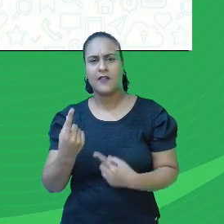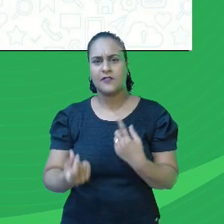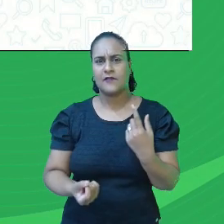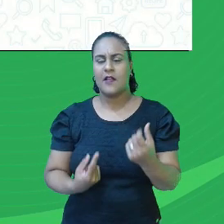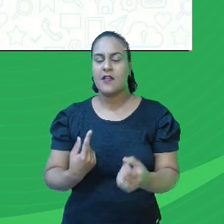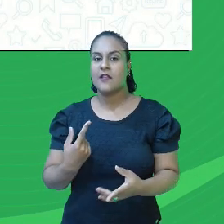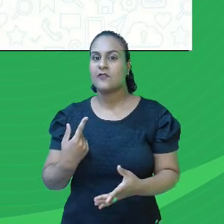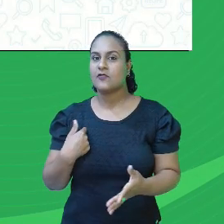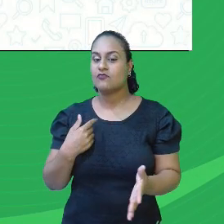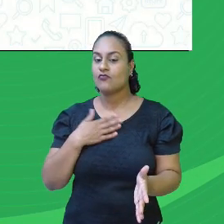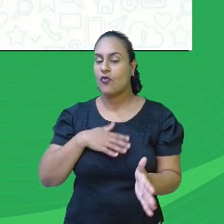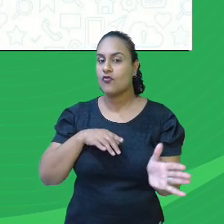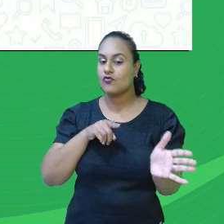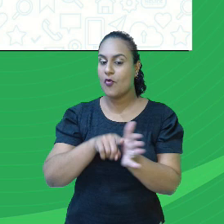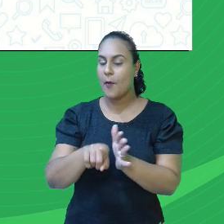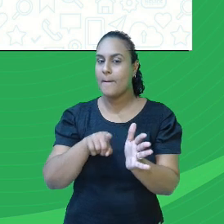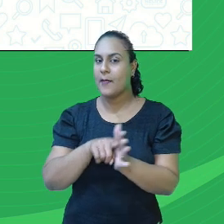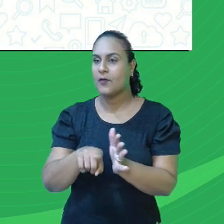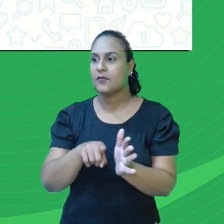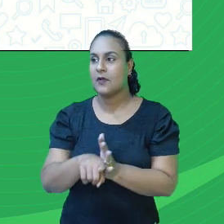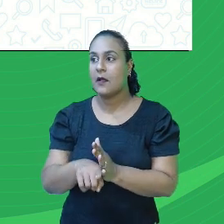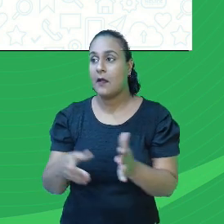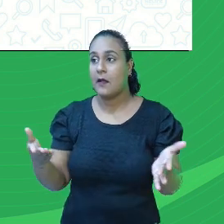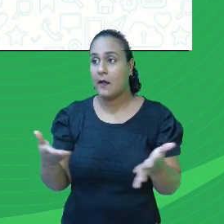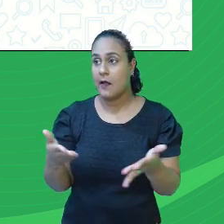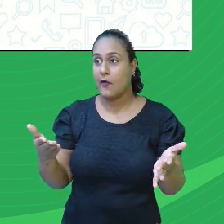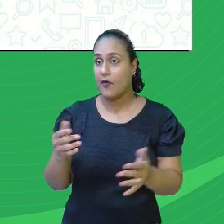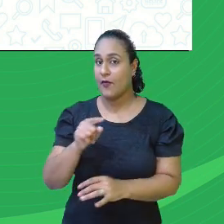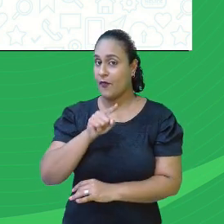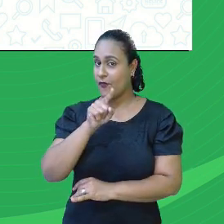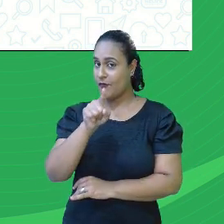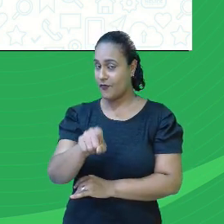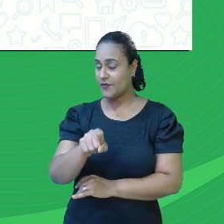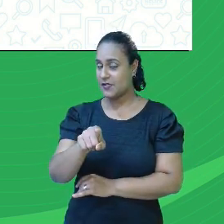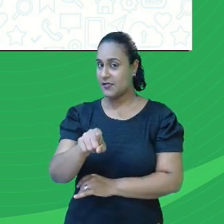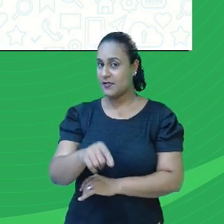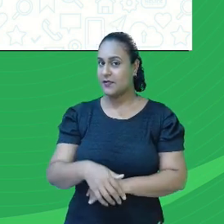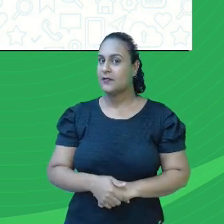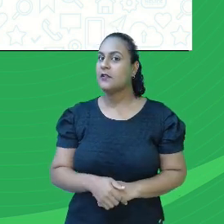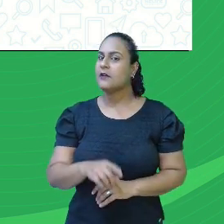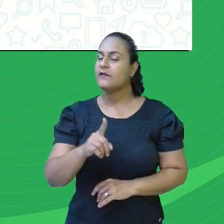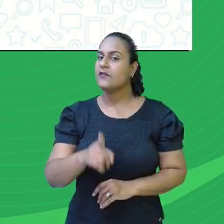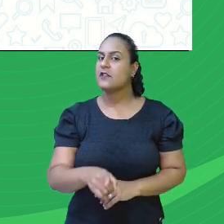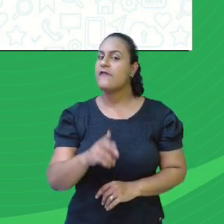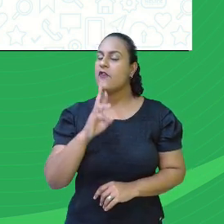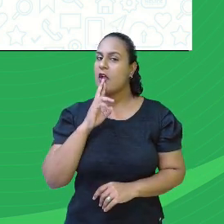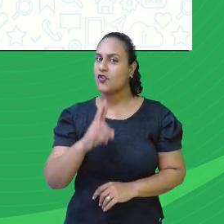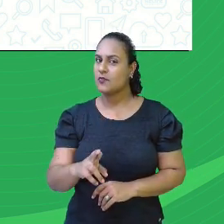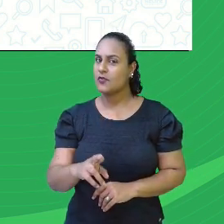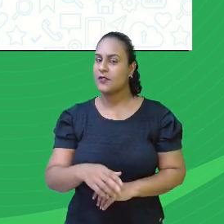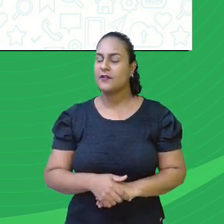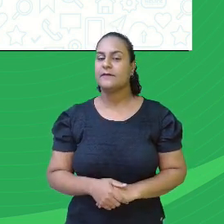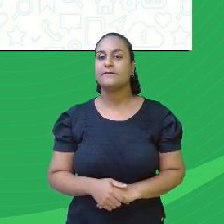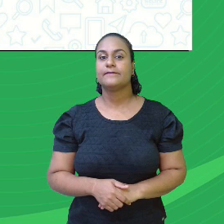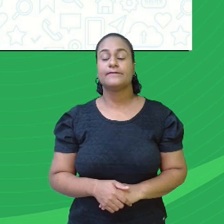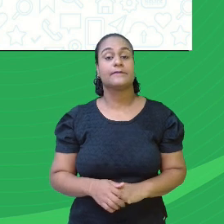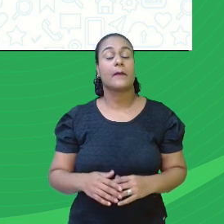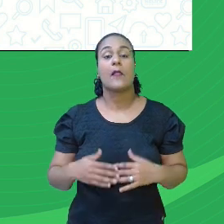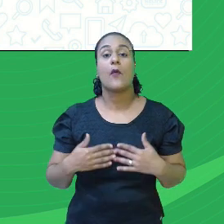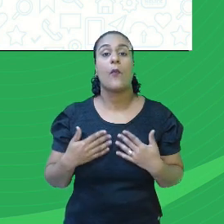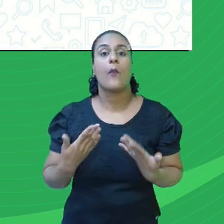umas perguntas e eu digo que agora é com vocês, vocês agora vão responder. Quais são